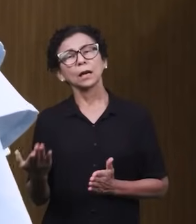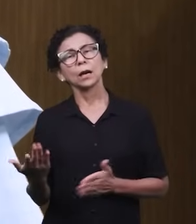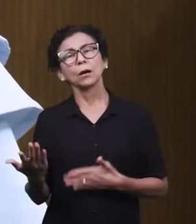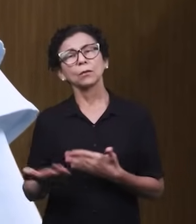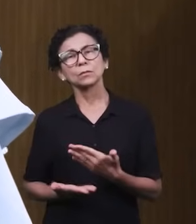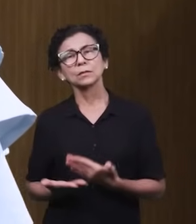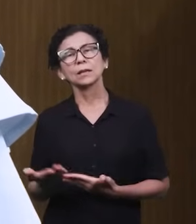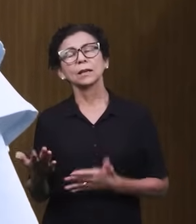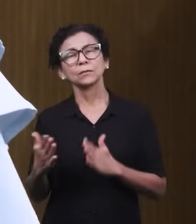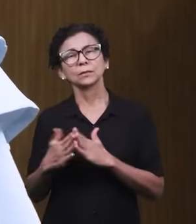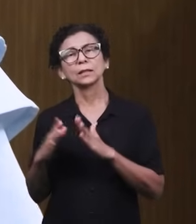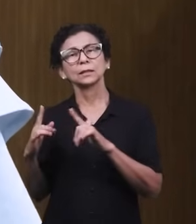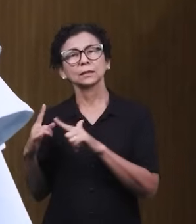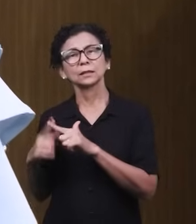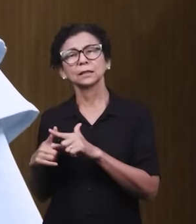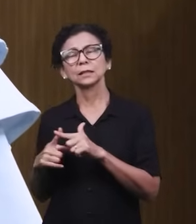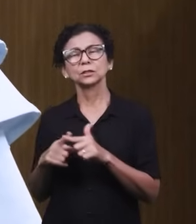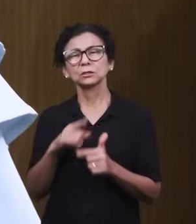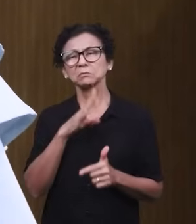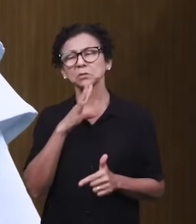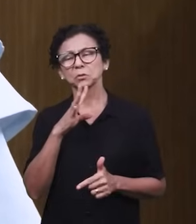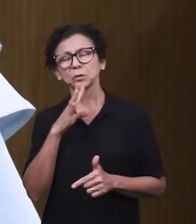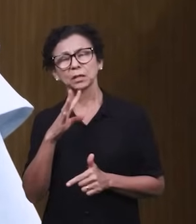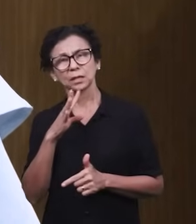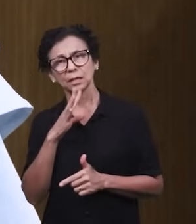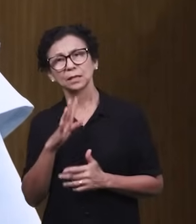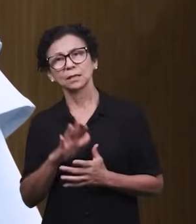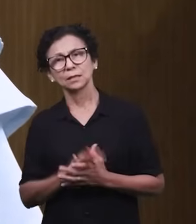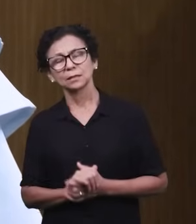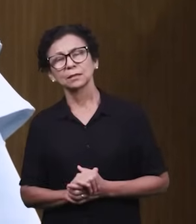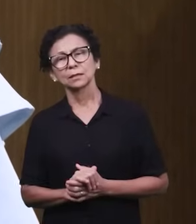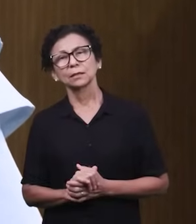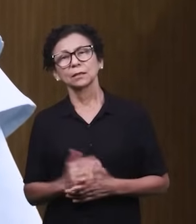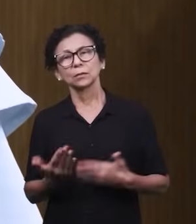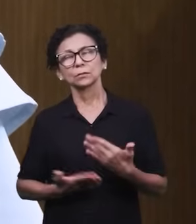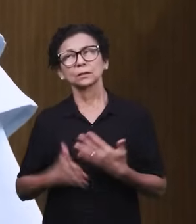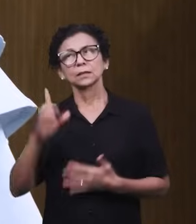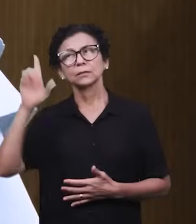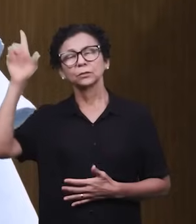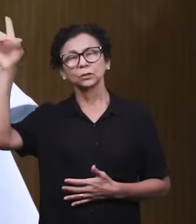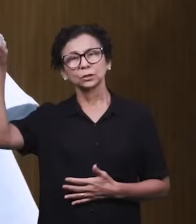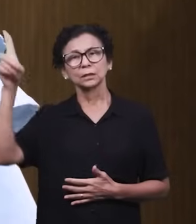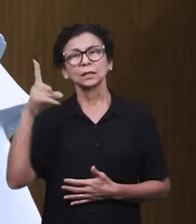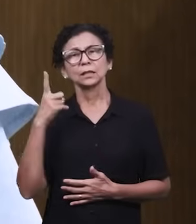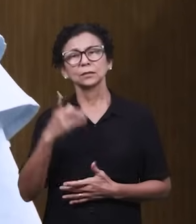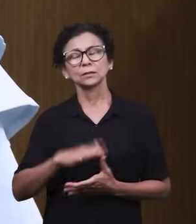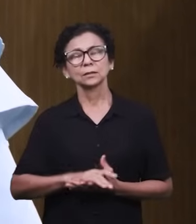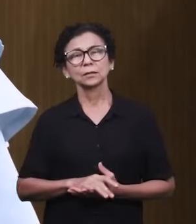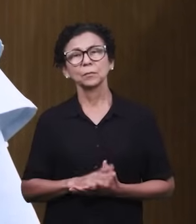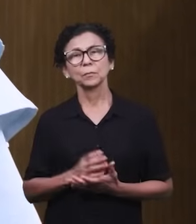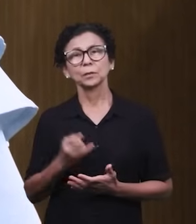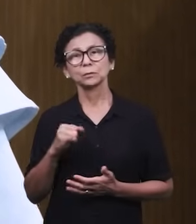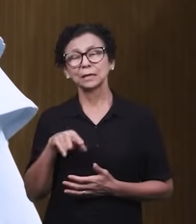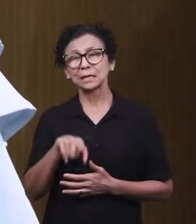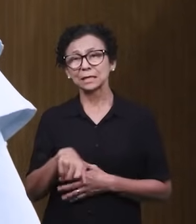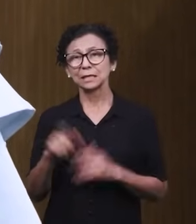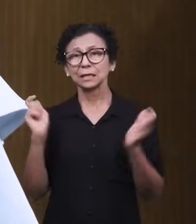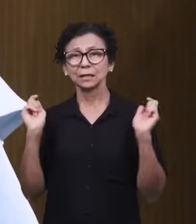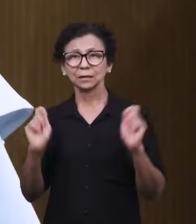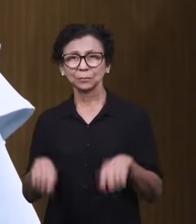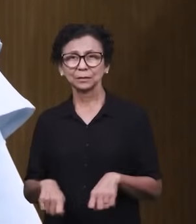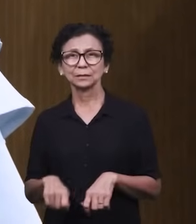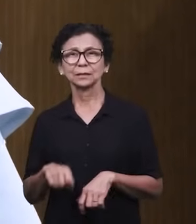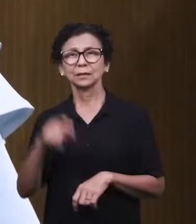isso é muito importante para o estudo técnico, né? O desenvolvimento do estudo técnico, isso é muito importante.